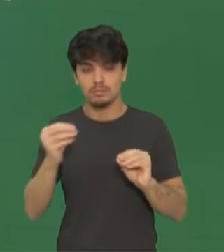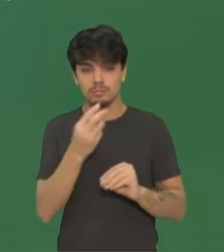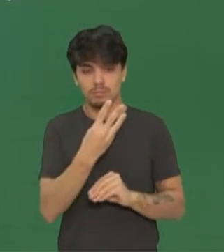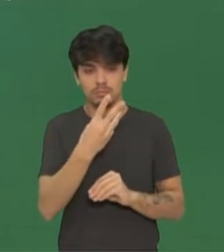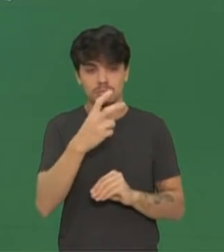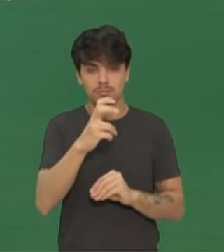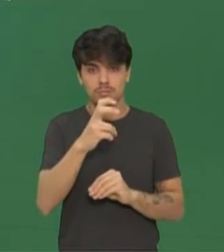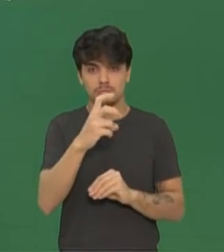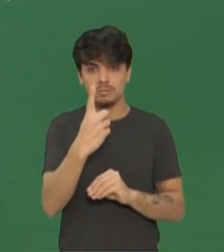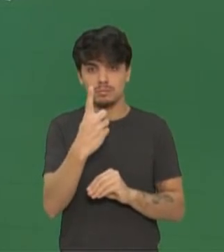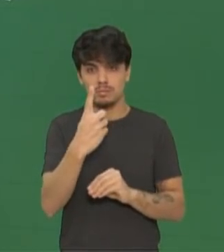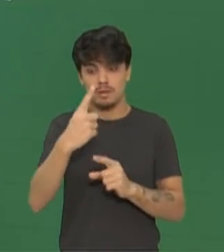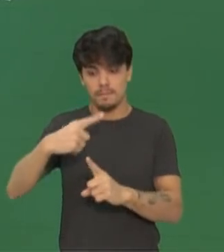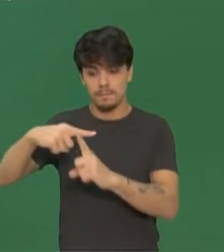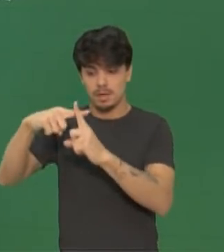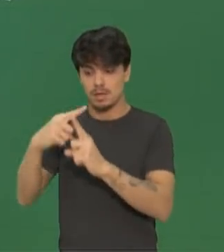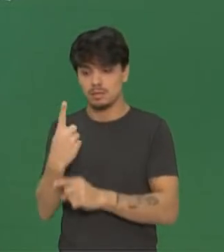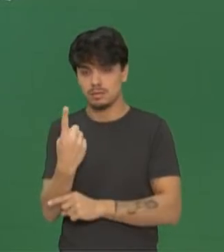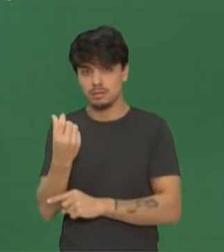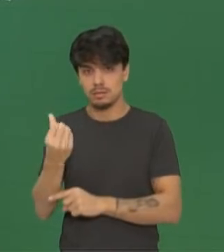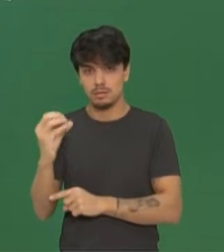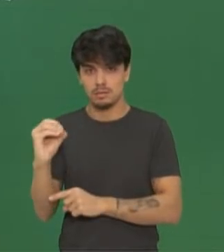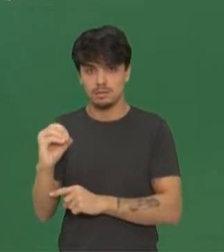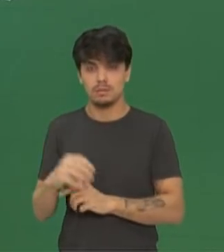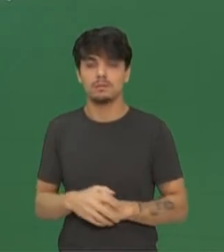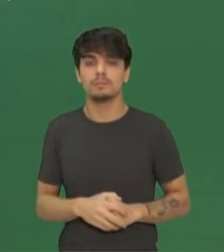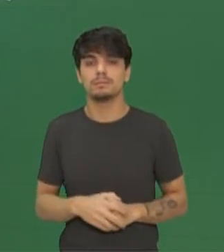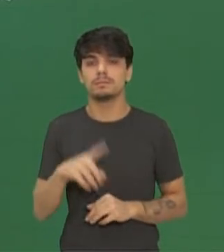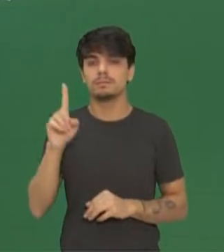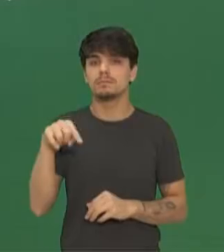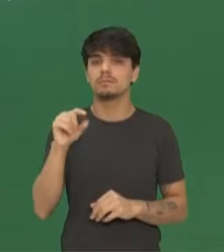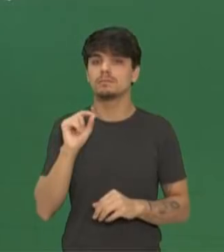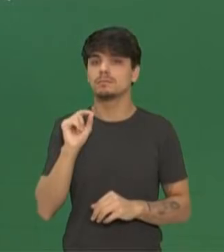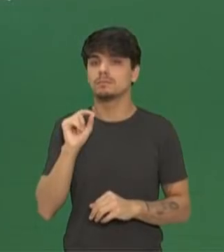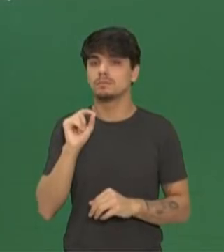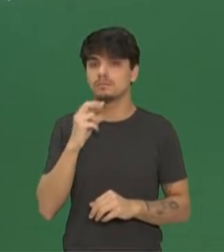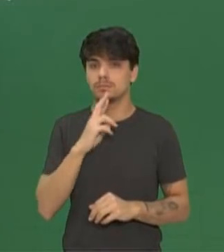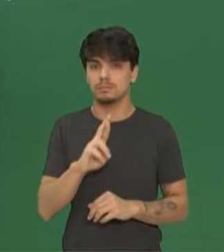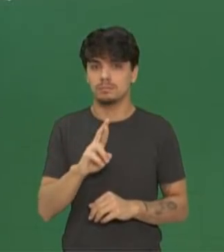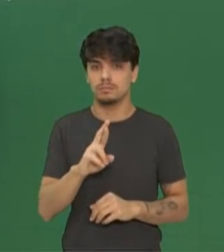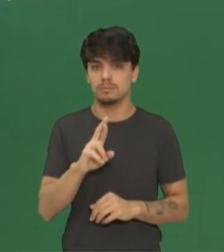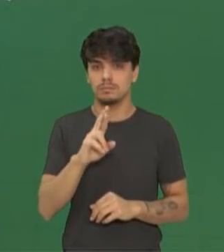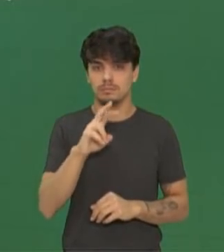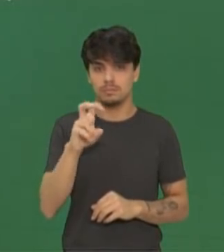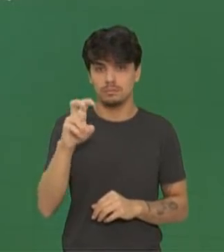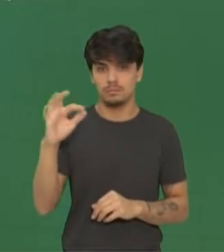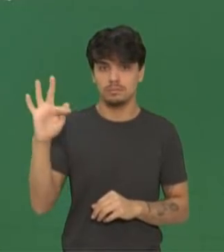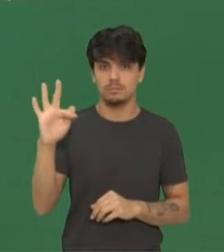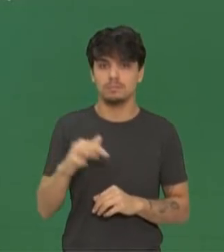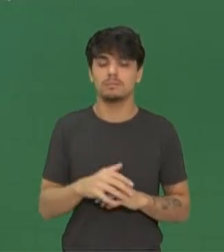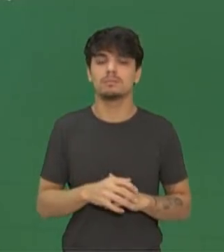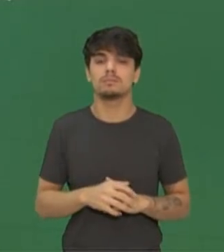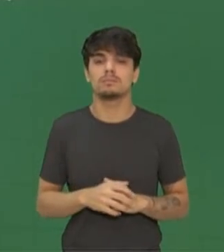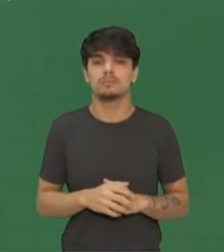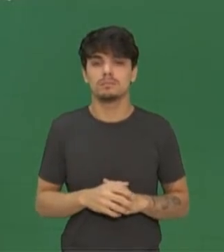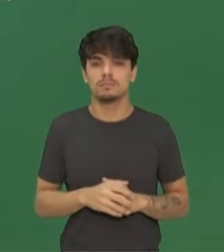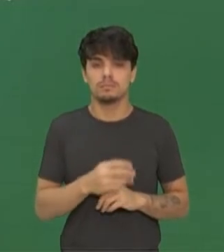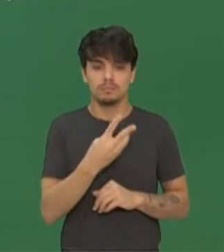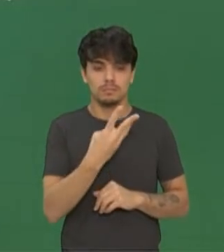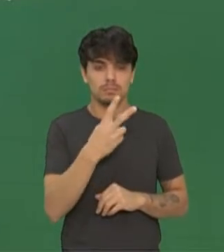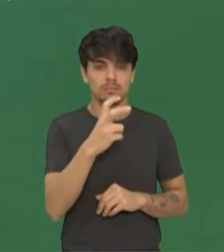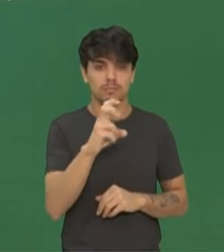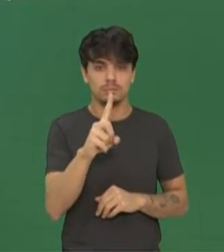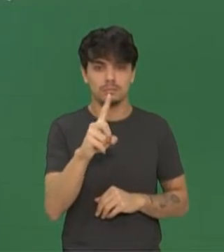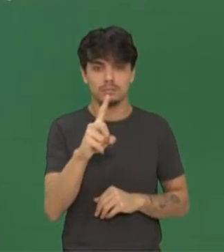351 mais 160, que vai dar igual a 5F. 351